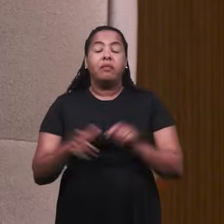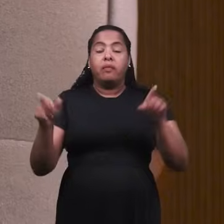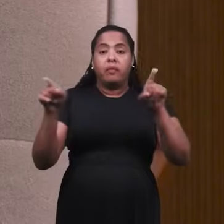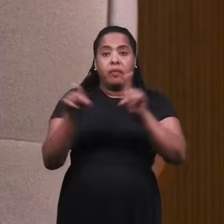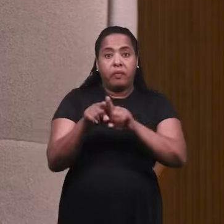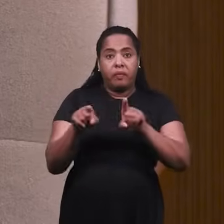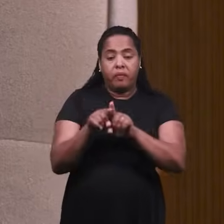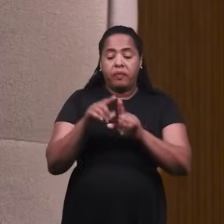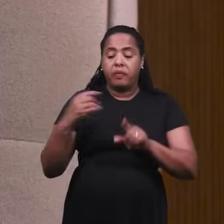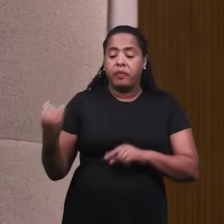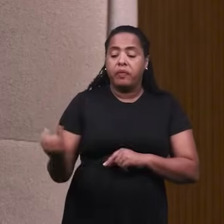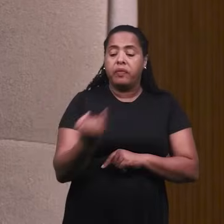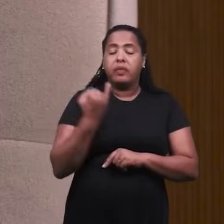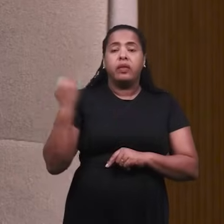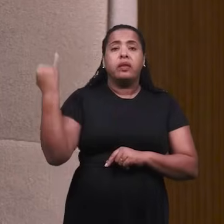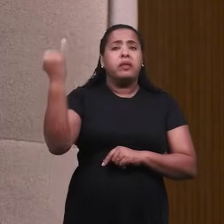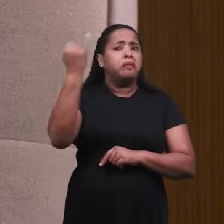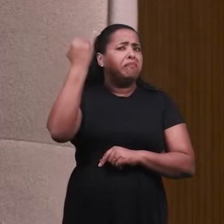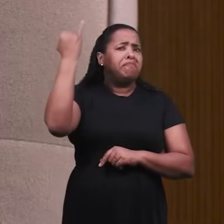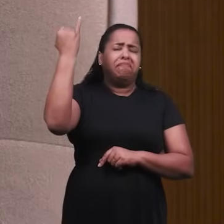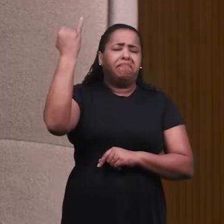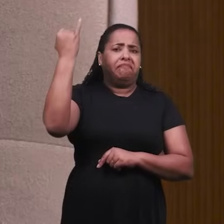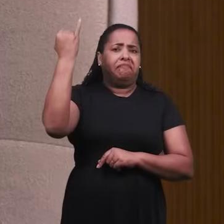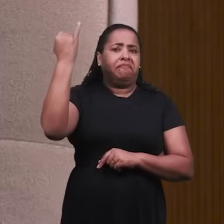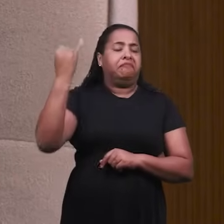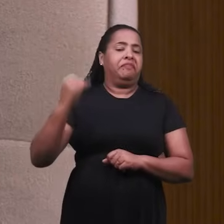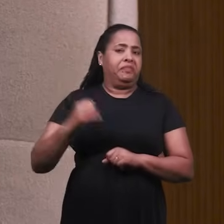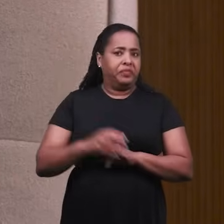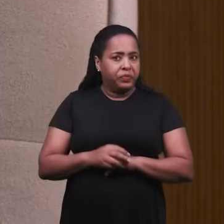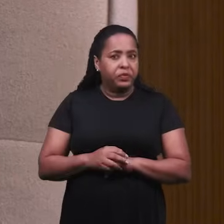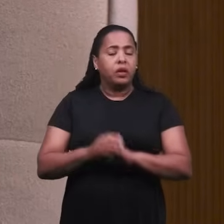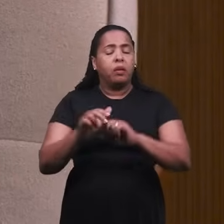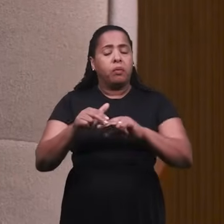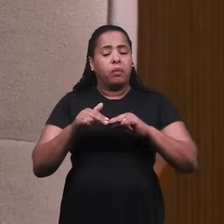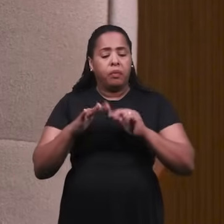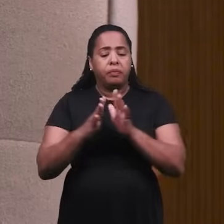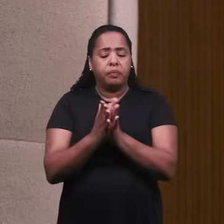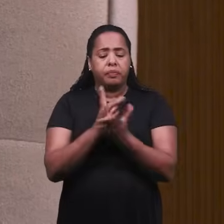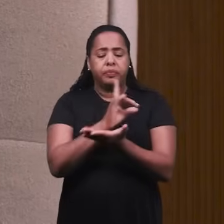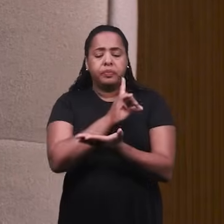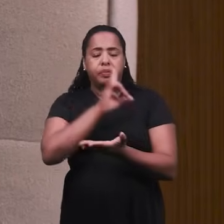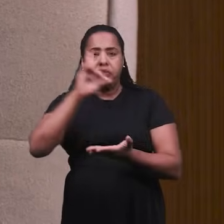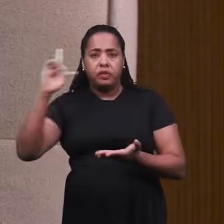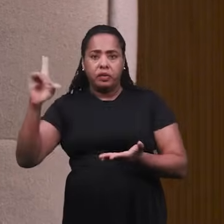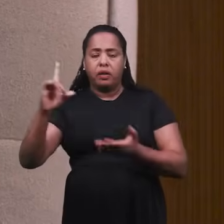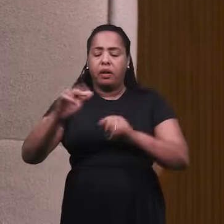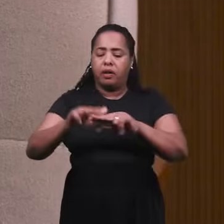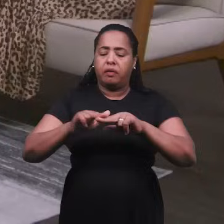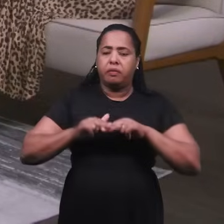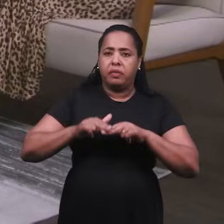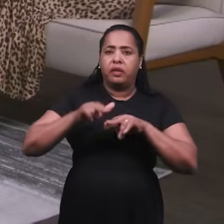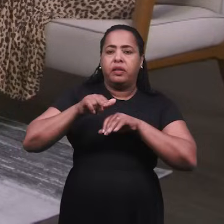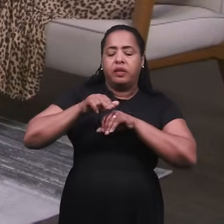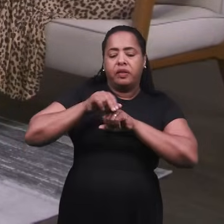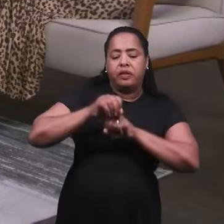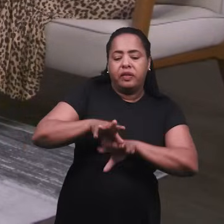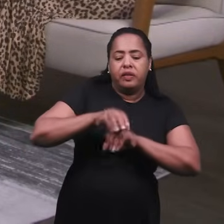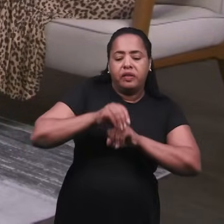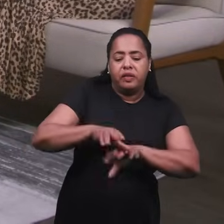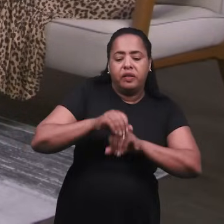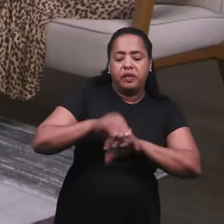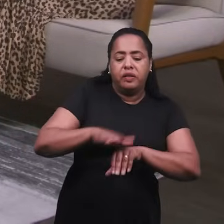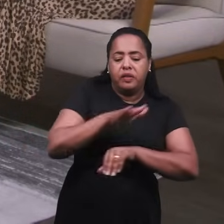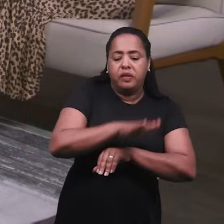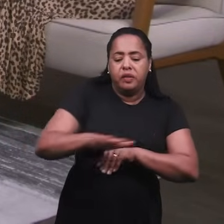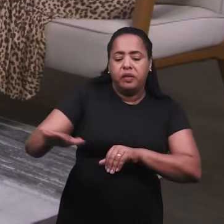a importância é, assim, enorme. Porque, como diz a Bíblia, né, em Provérbios, ensina o menino o caminho